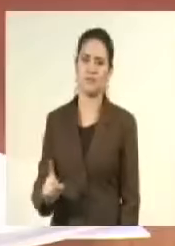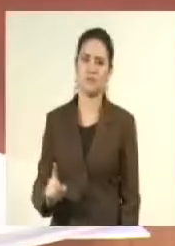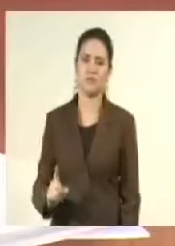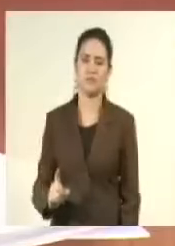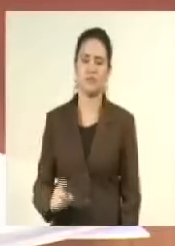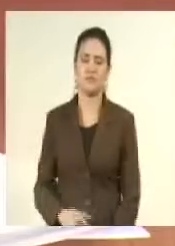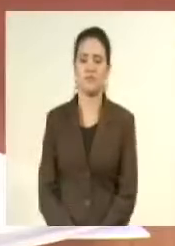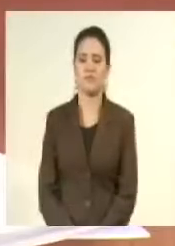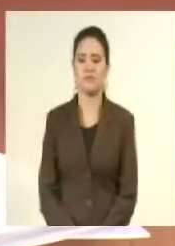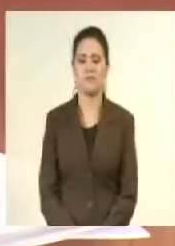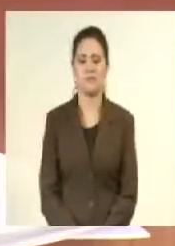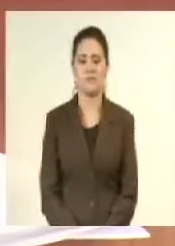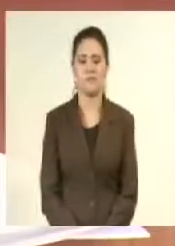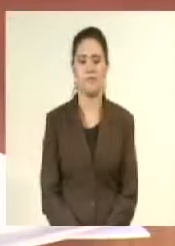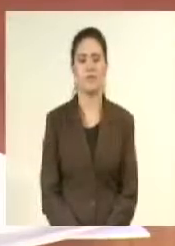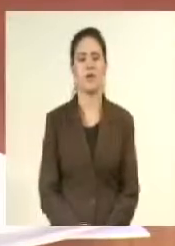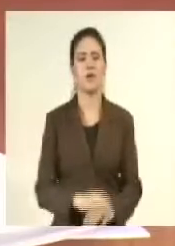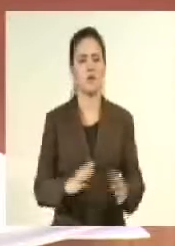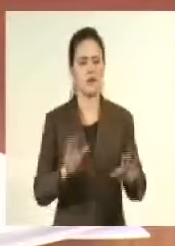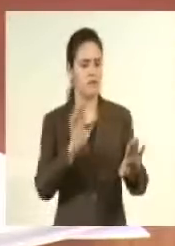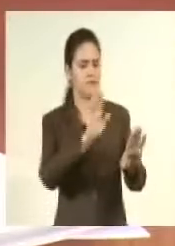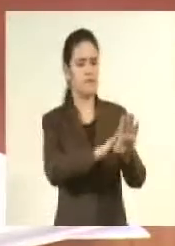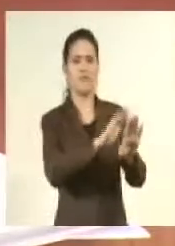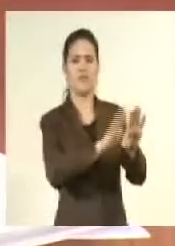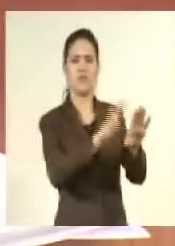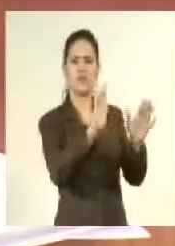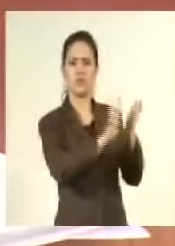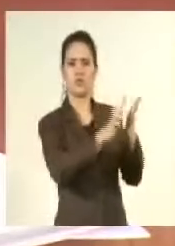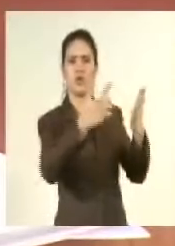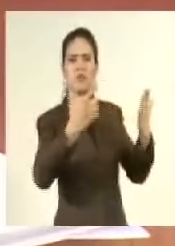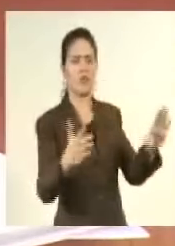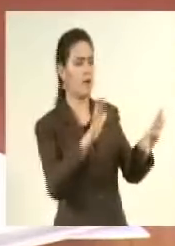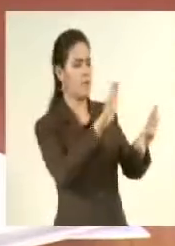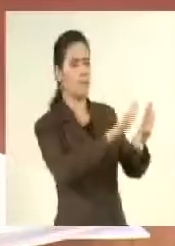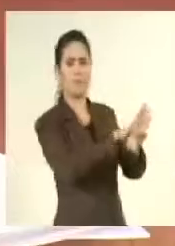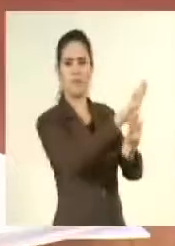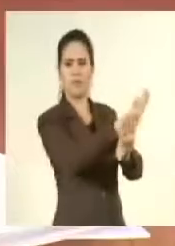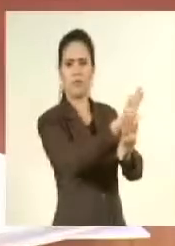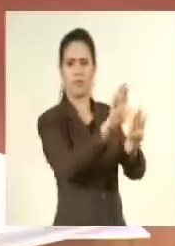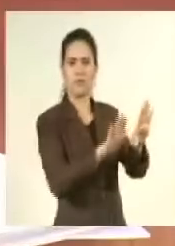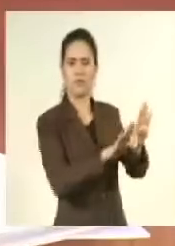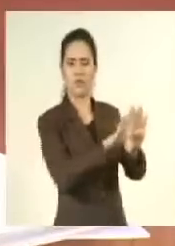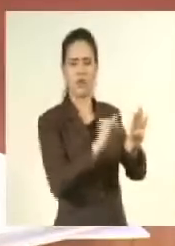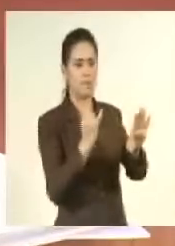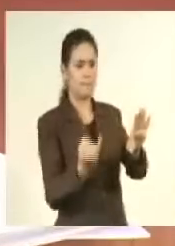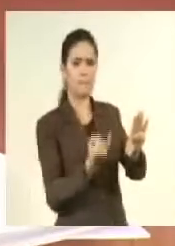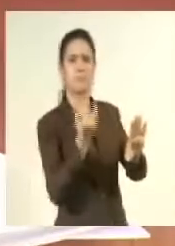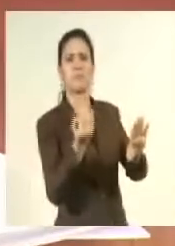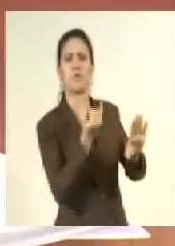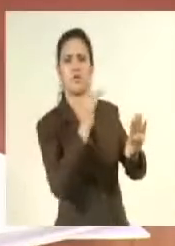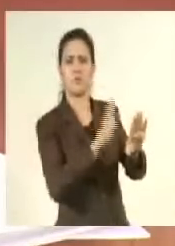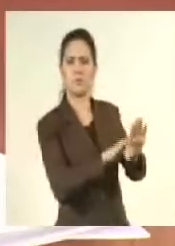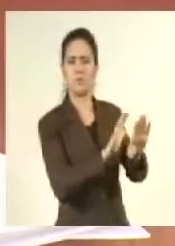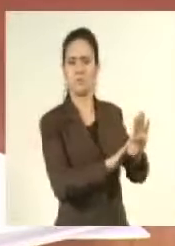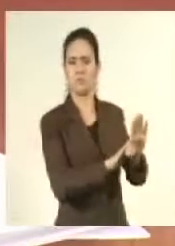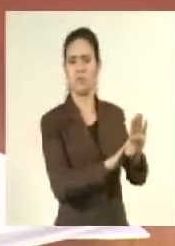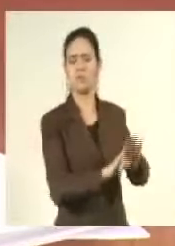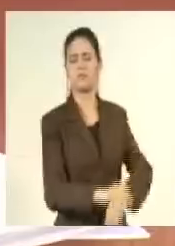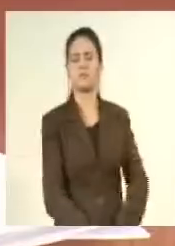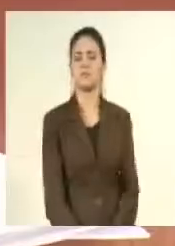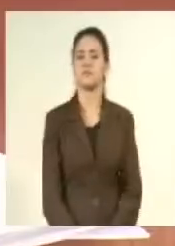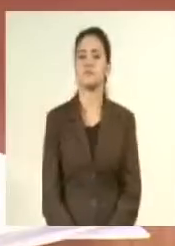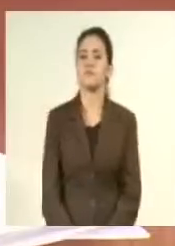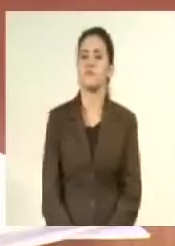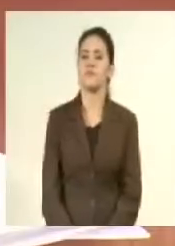Colocar numa capa de jornal, deputada Adilásio, onde tem tantas manchetes importantes